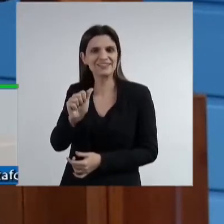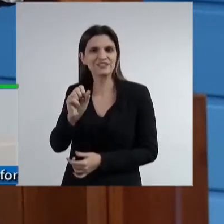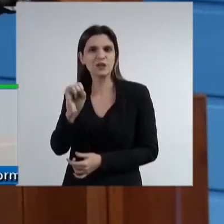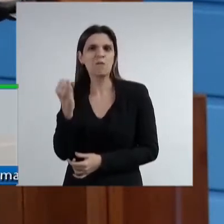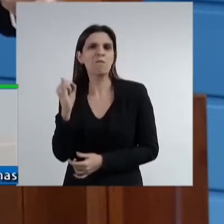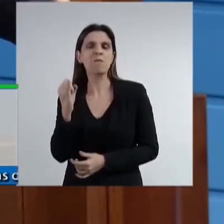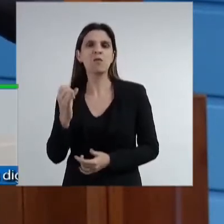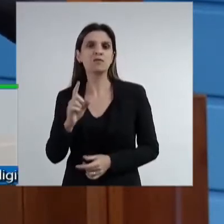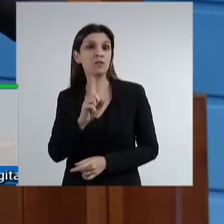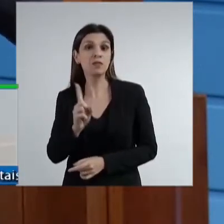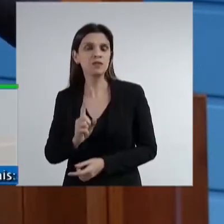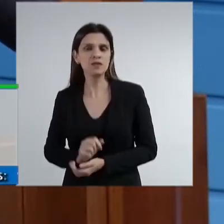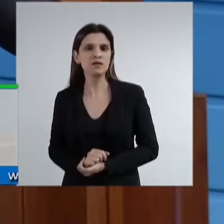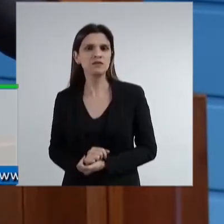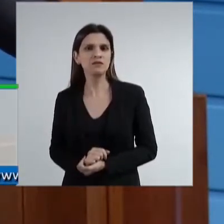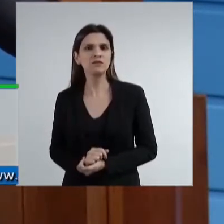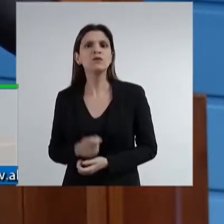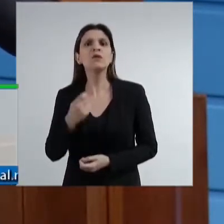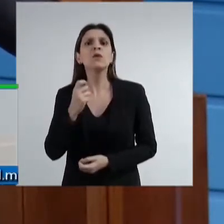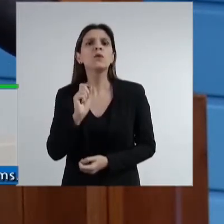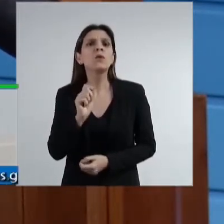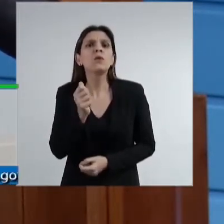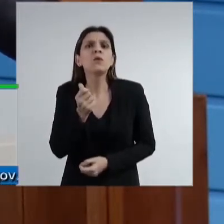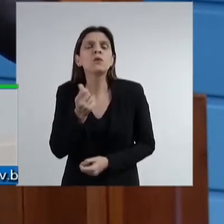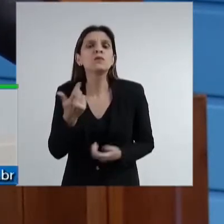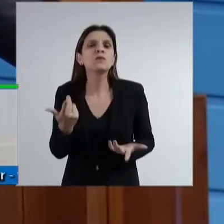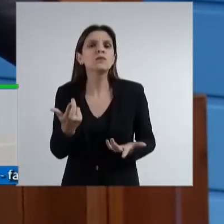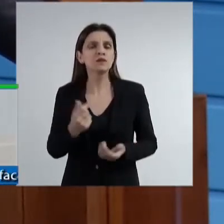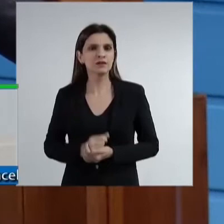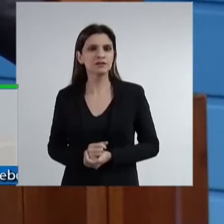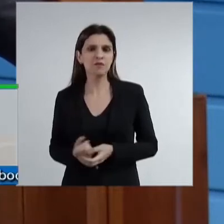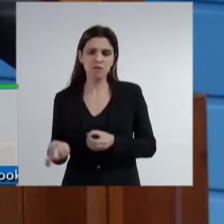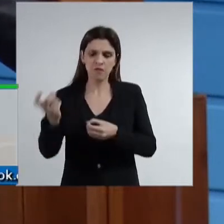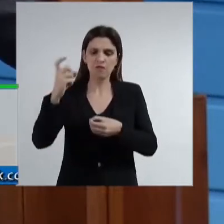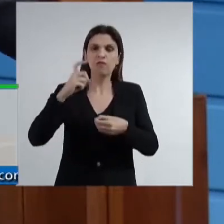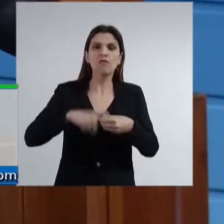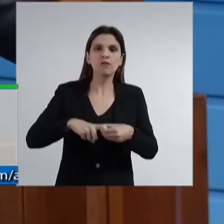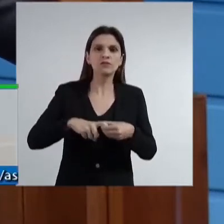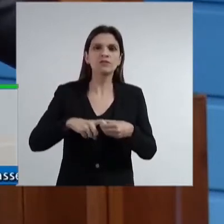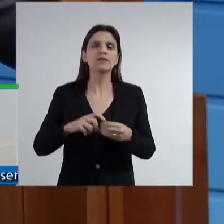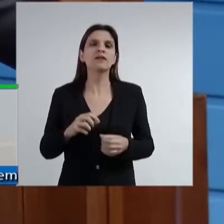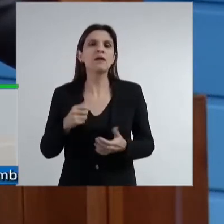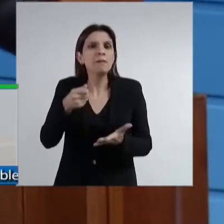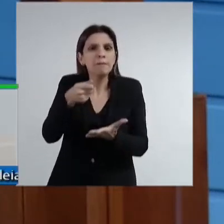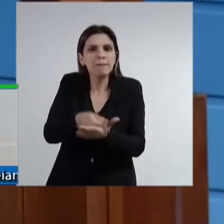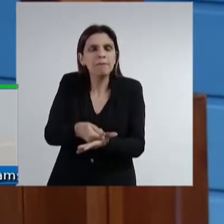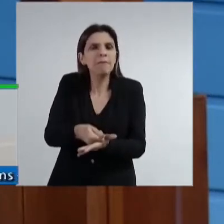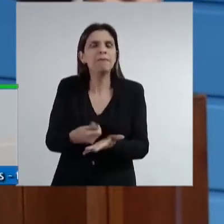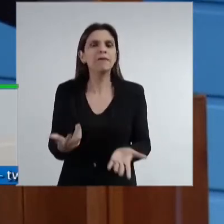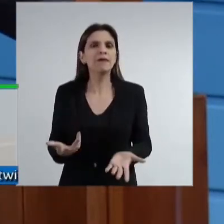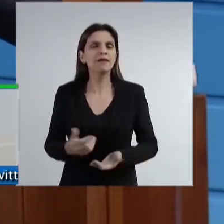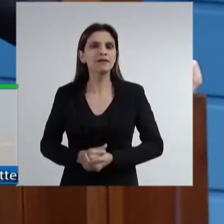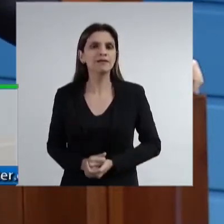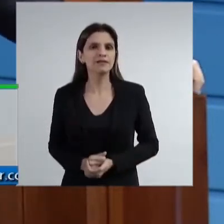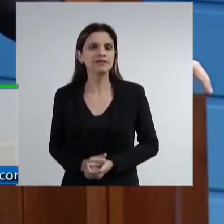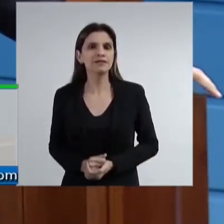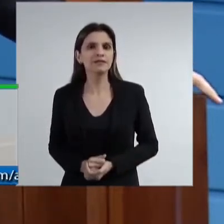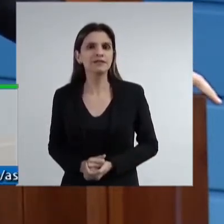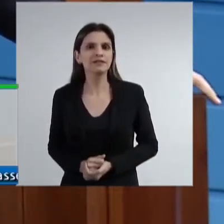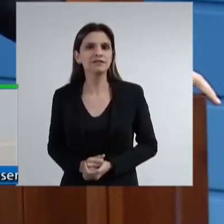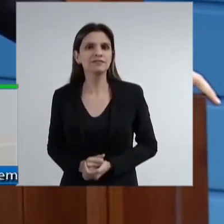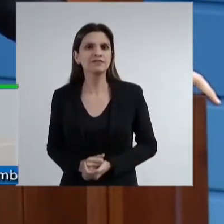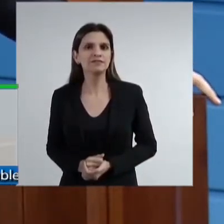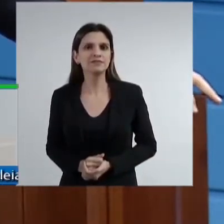pedi explicações quanto a isso. Eu quero saber quanto que custa para a energia caminhar sozinha. É a taxa mais alta que